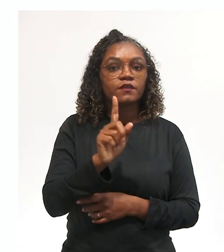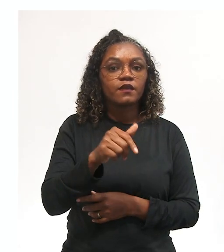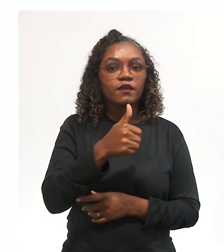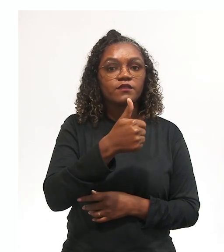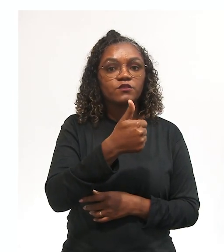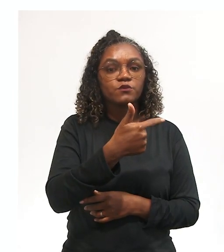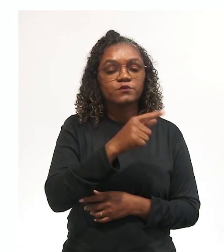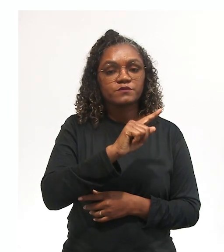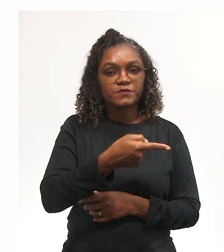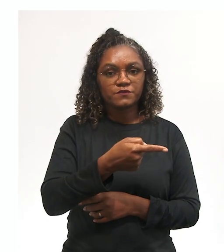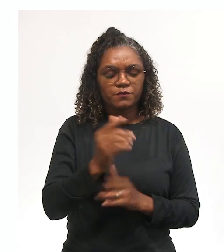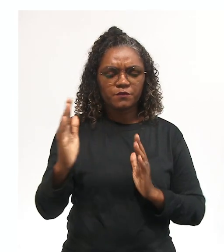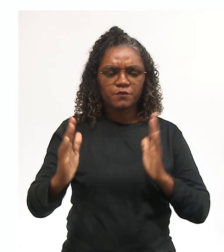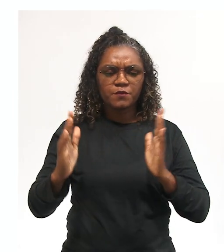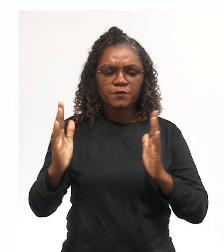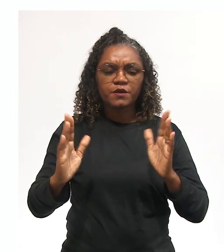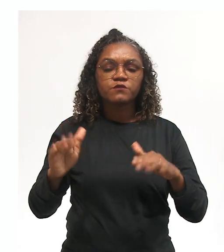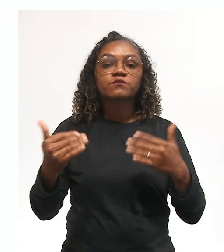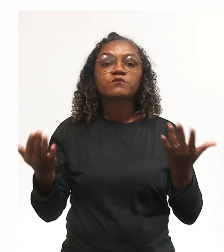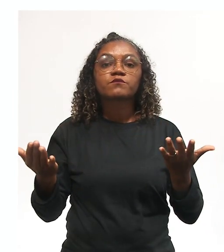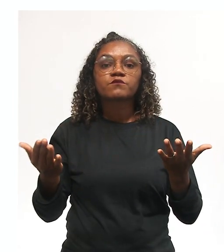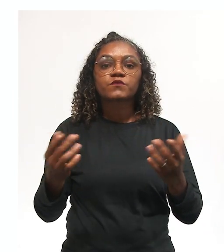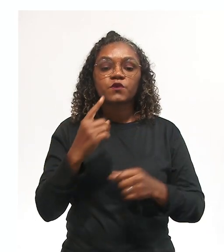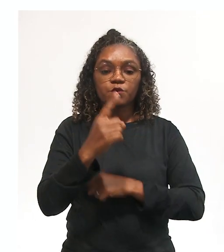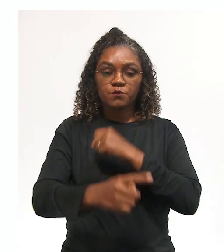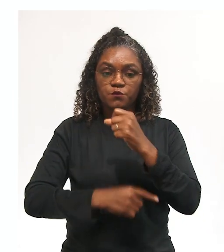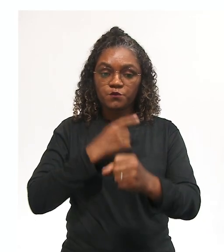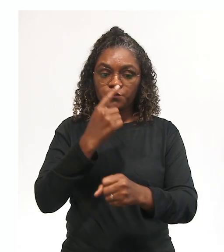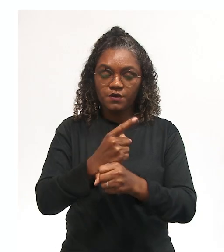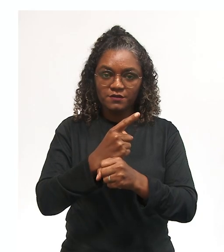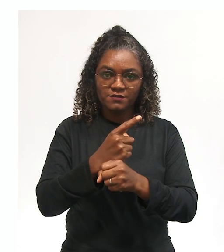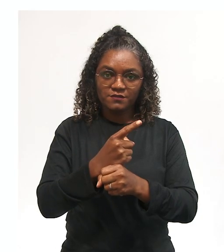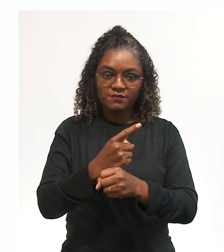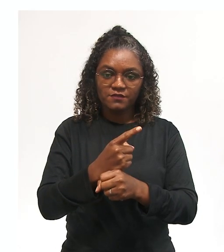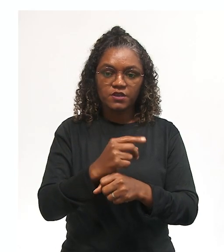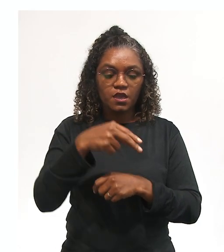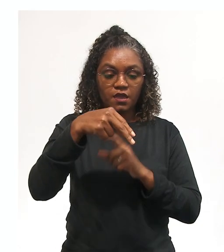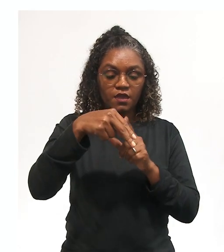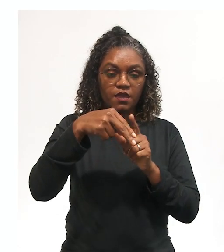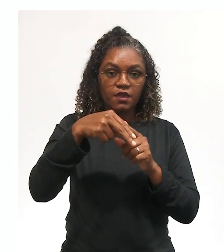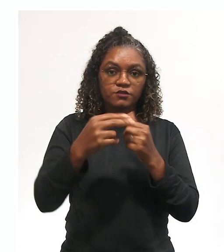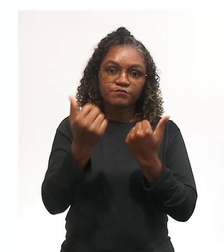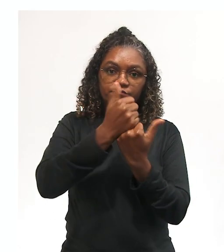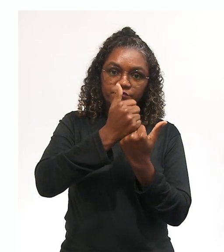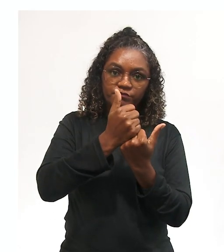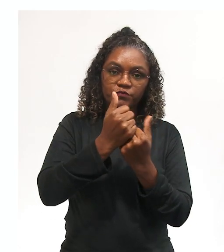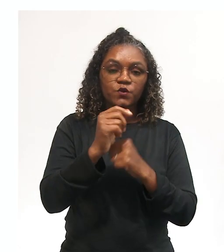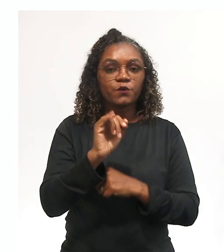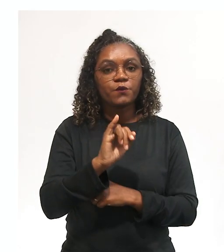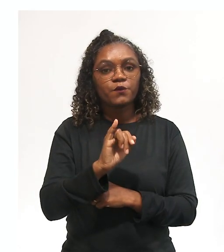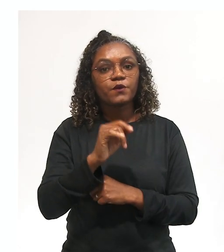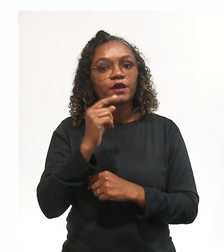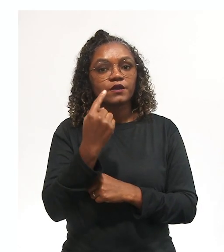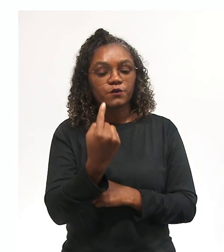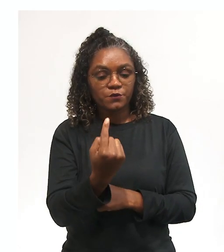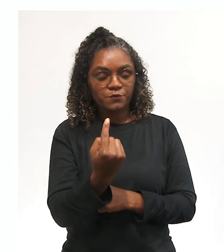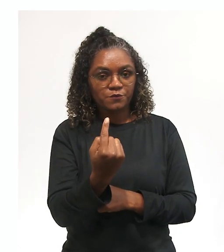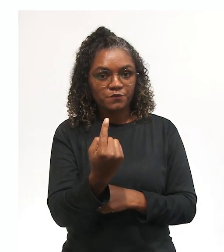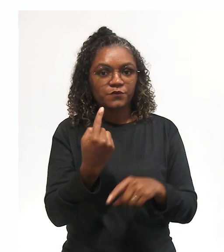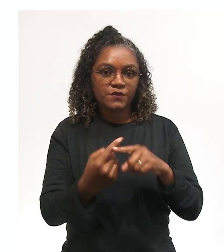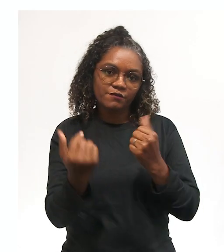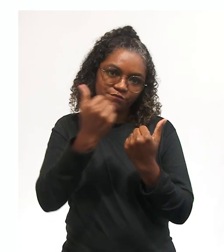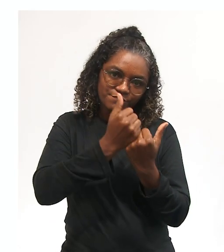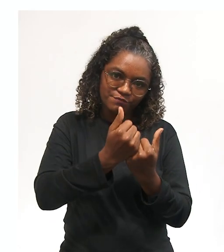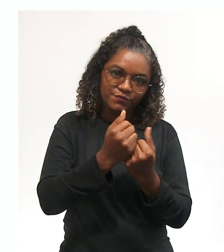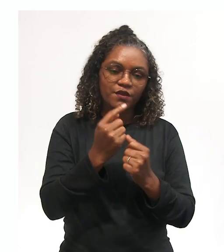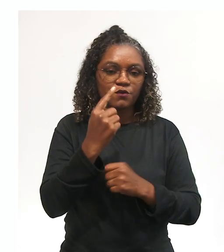nós temos? O prazo é de 1 ano. Então, aqui no lugar do N, eu coloco 1, porque é 1 ano. Então, esse